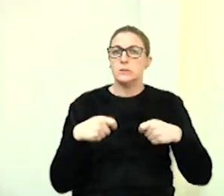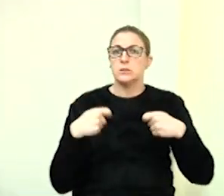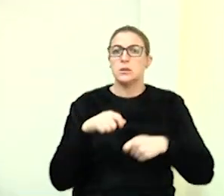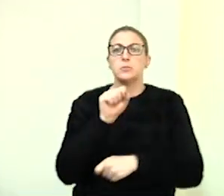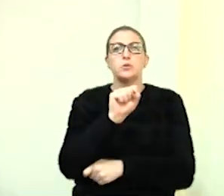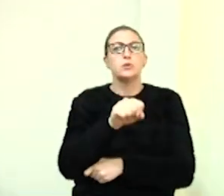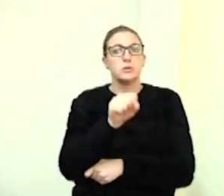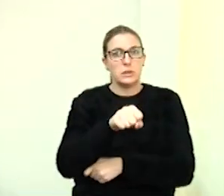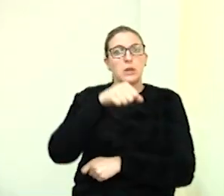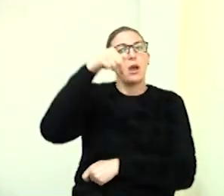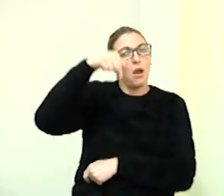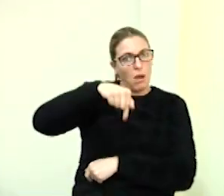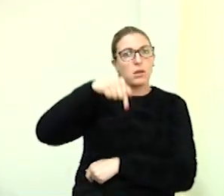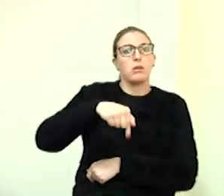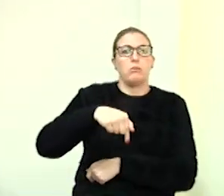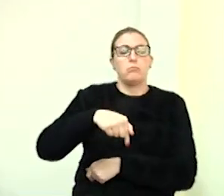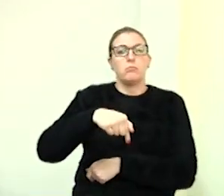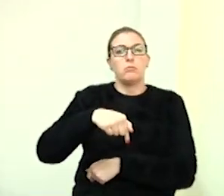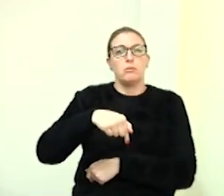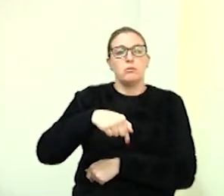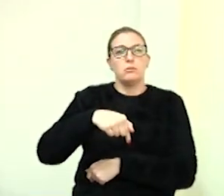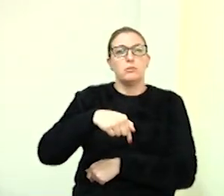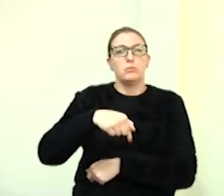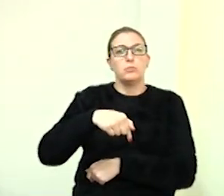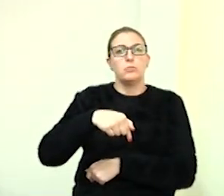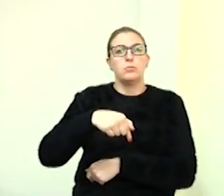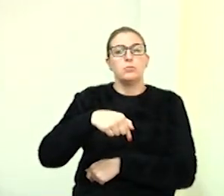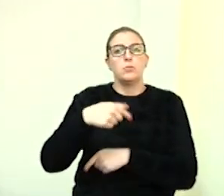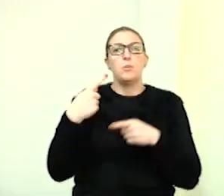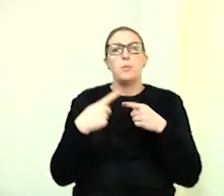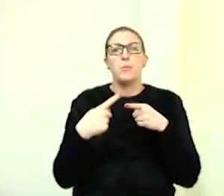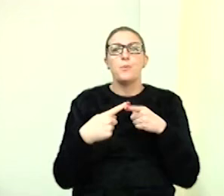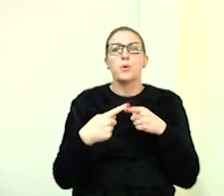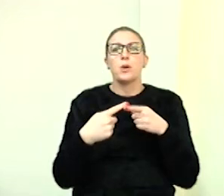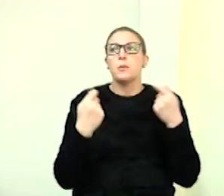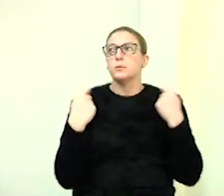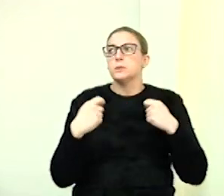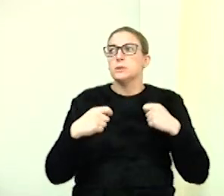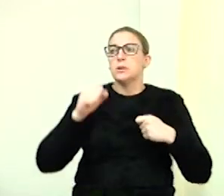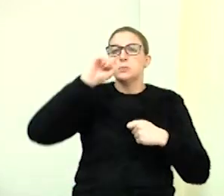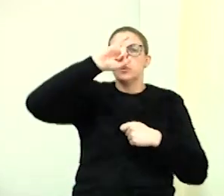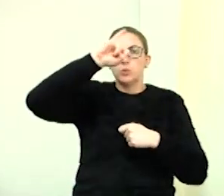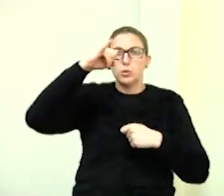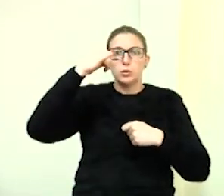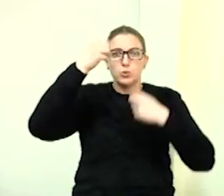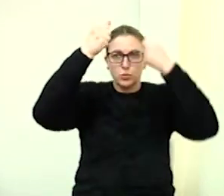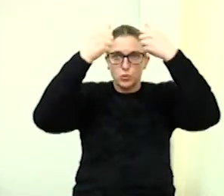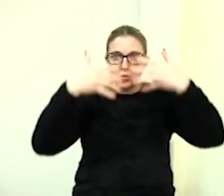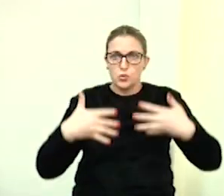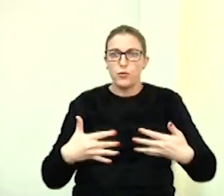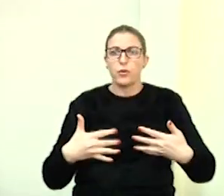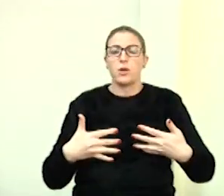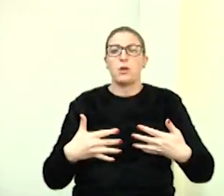precisamos estar aqui. Até para justificarmos o salário que ganhamos